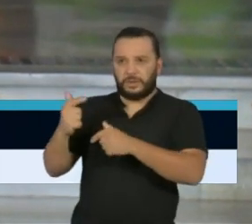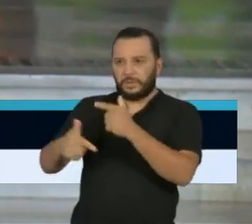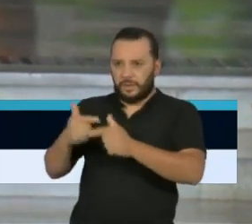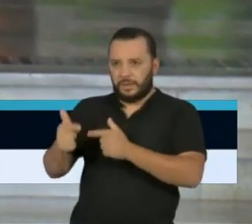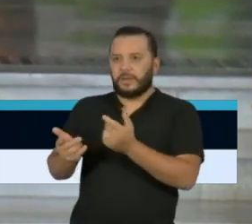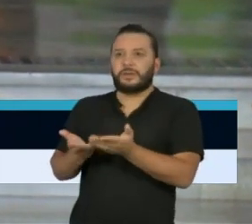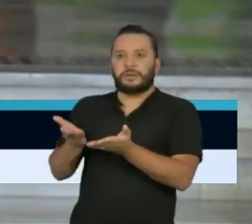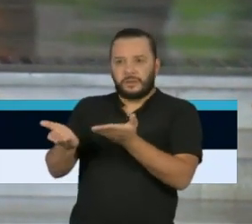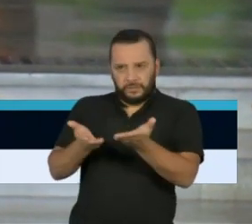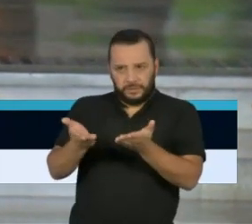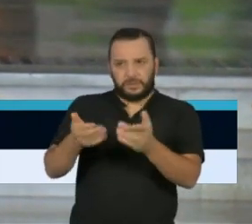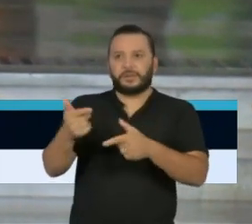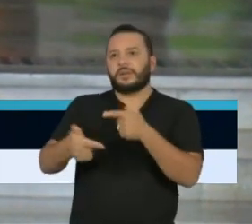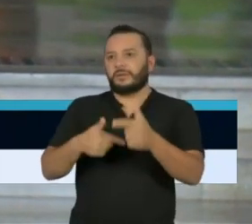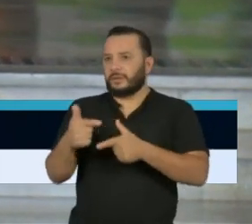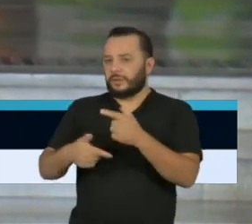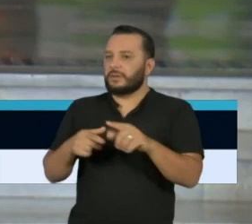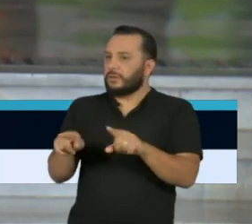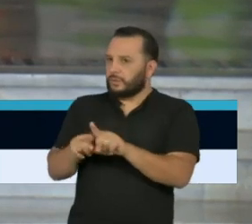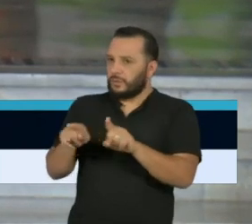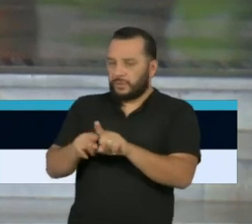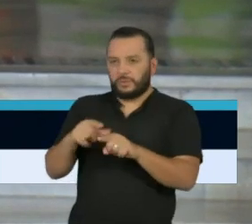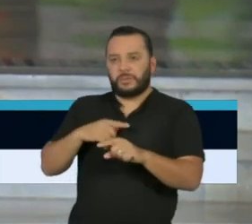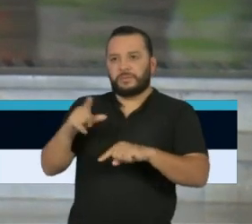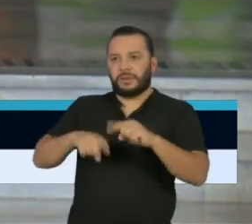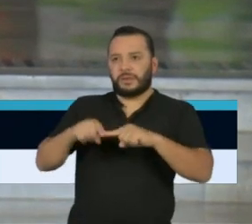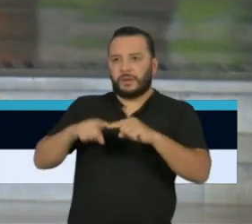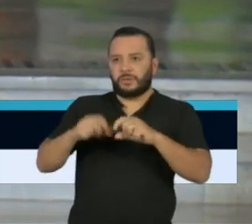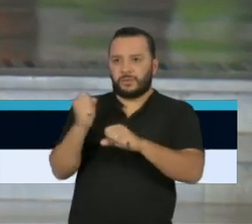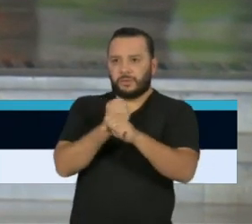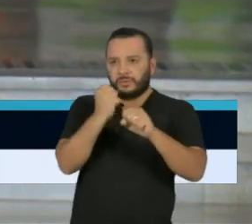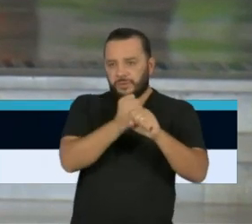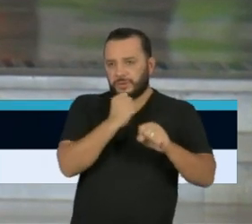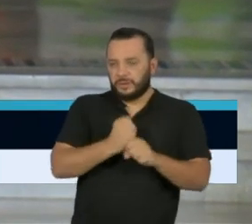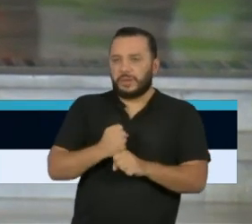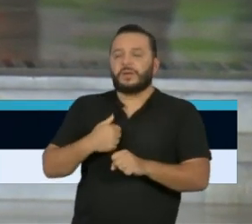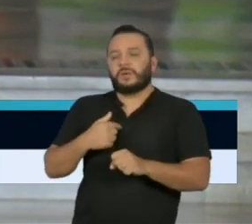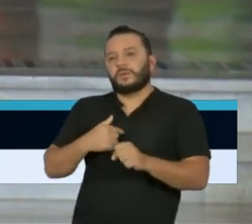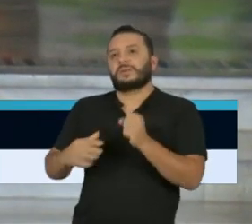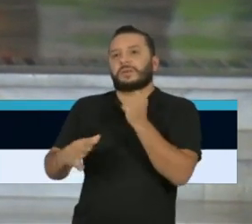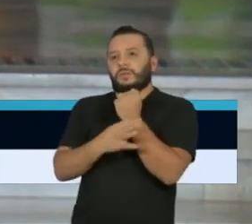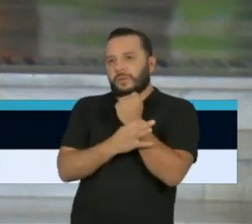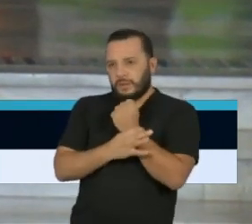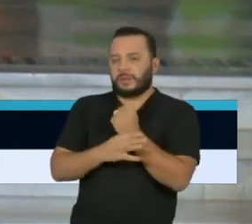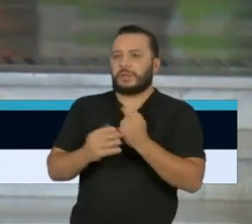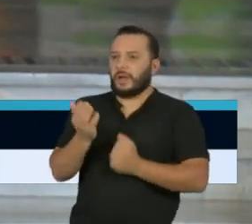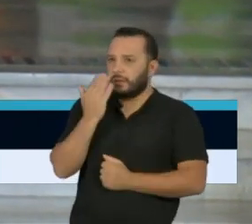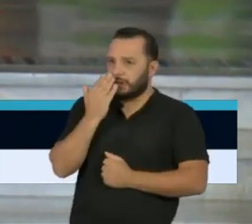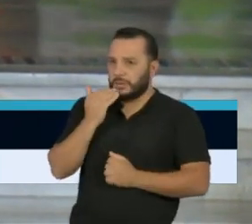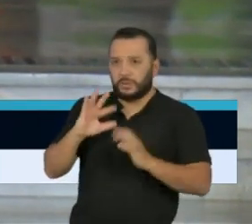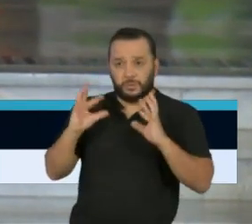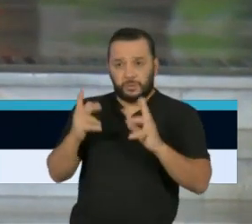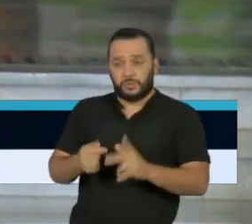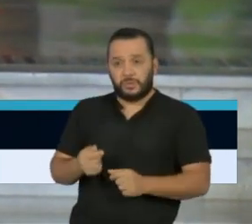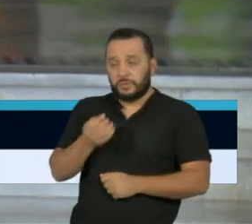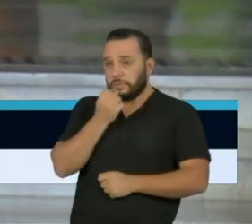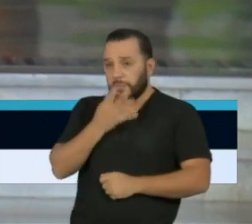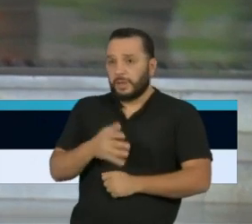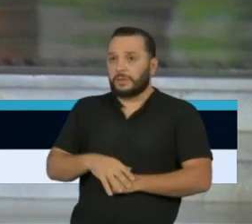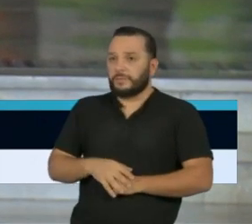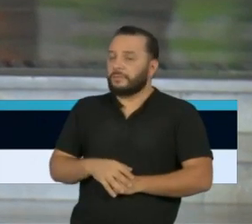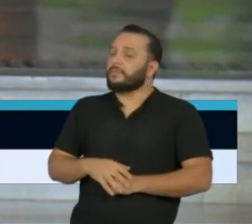serviços essenciais, toda a parte de material de construção, logística, segurança, alimentação. E mesmo nos serviços